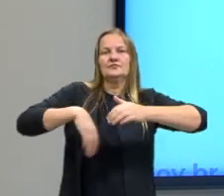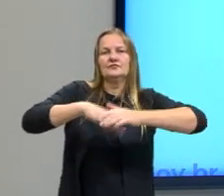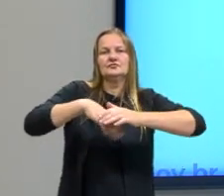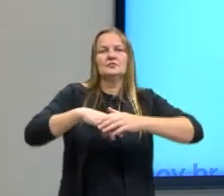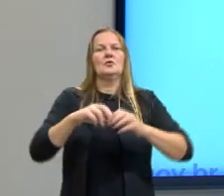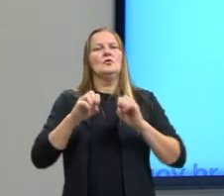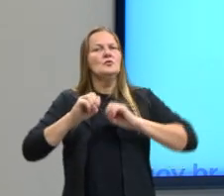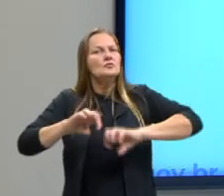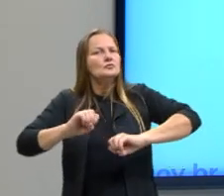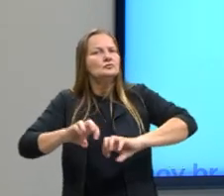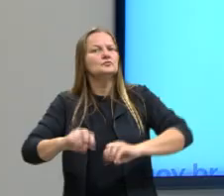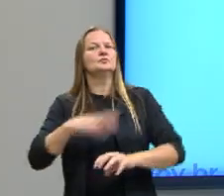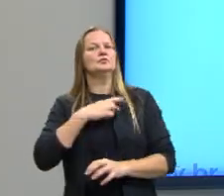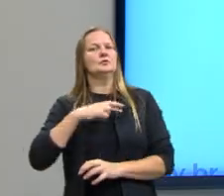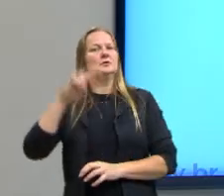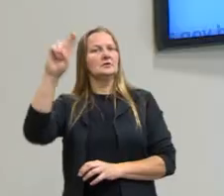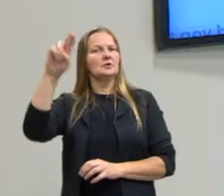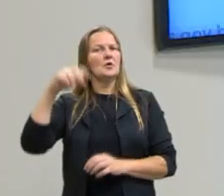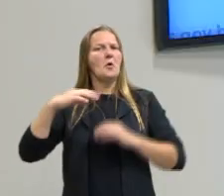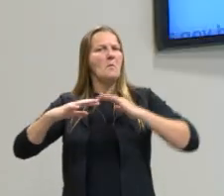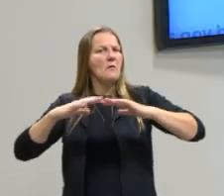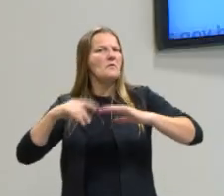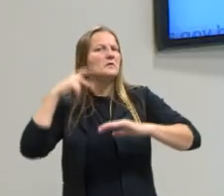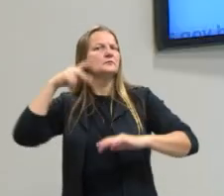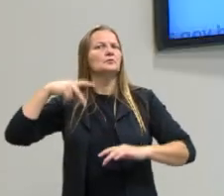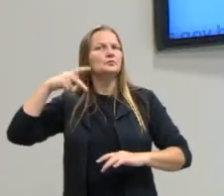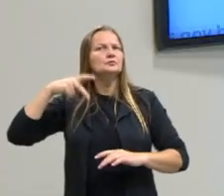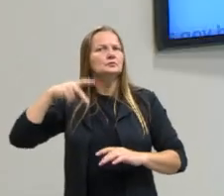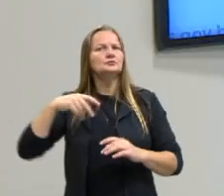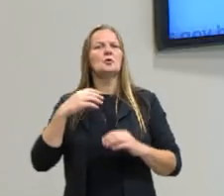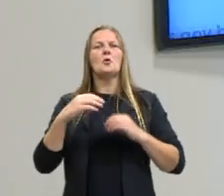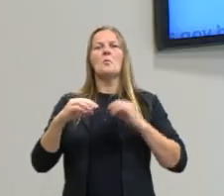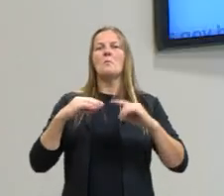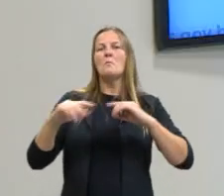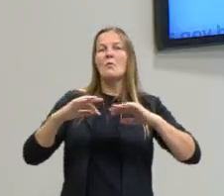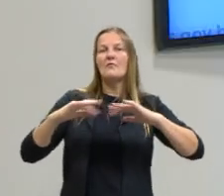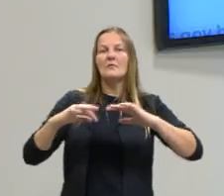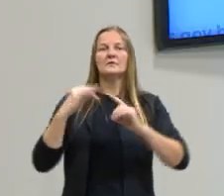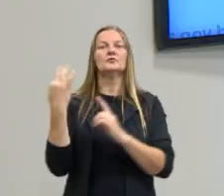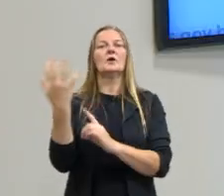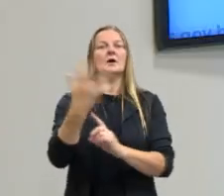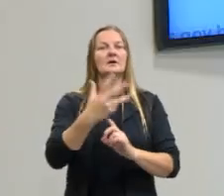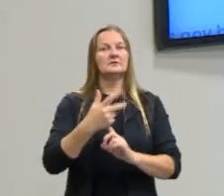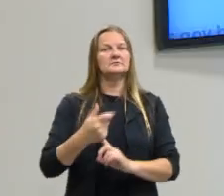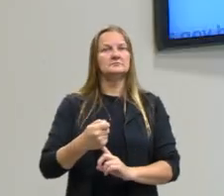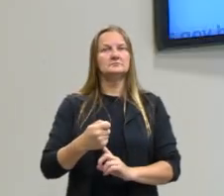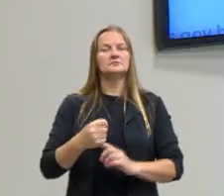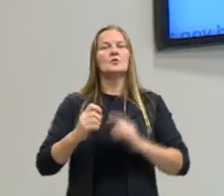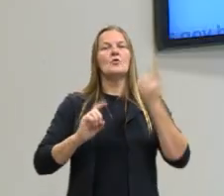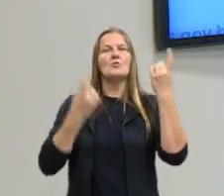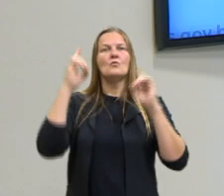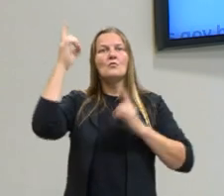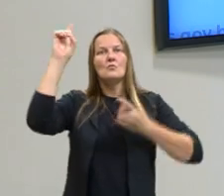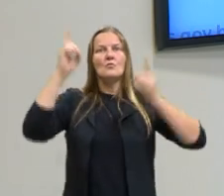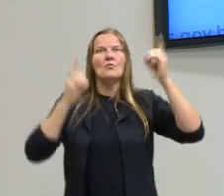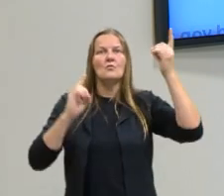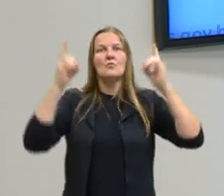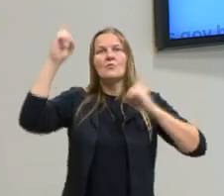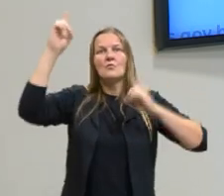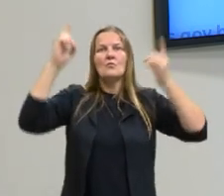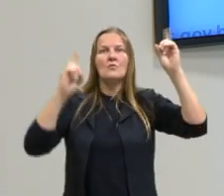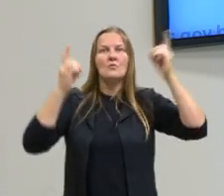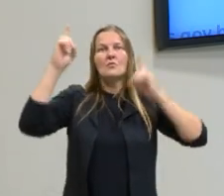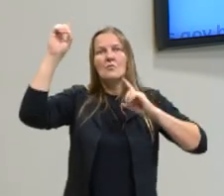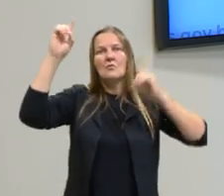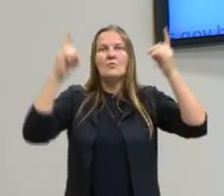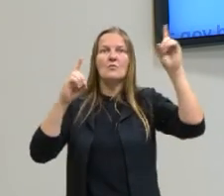educação religião é movimentos políticos movimentos artísticos na o carnaval é um grande